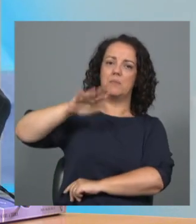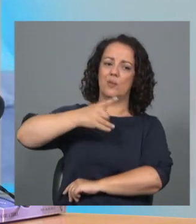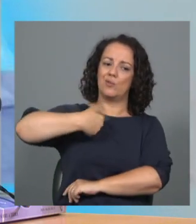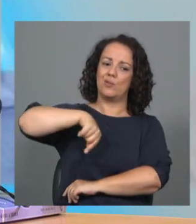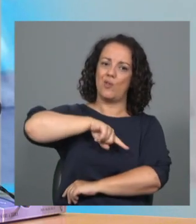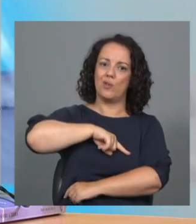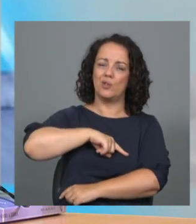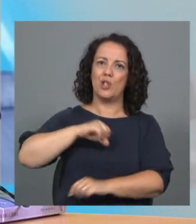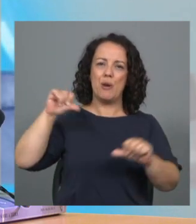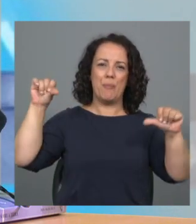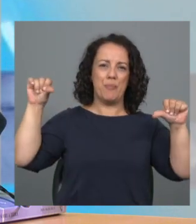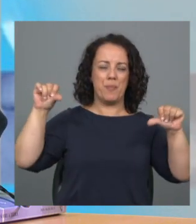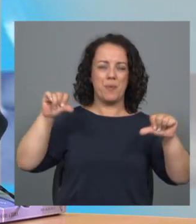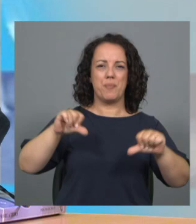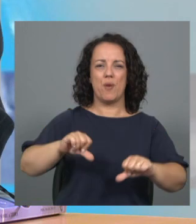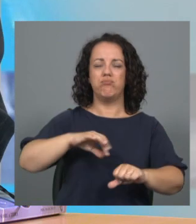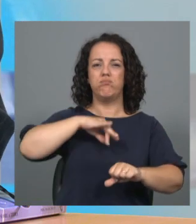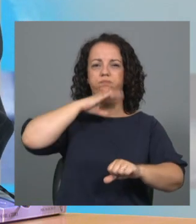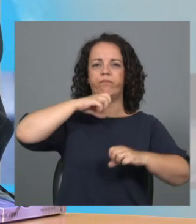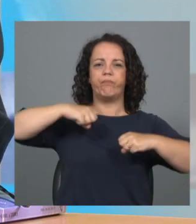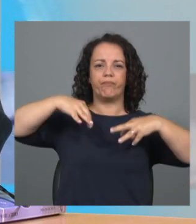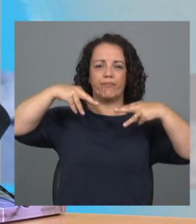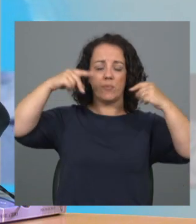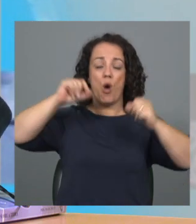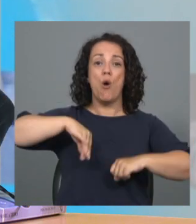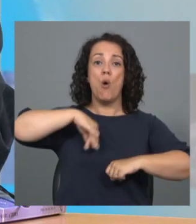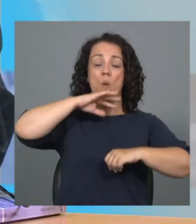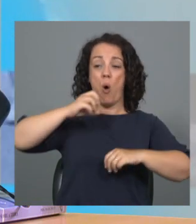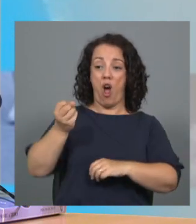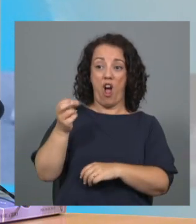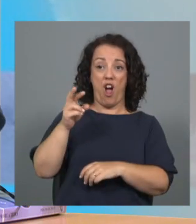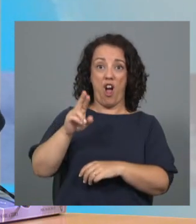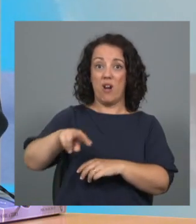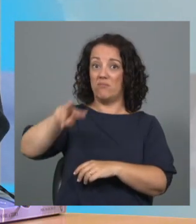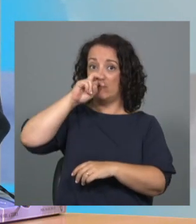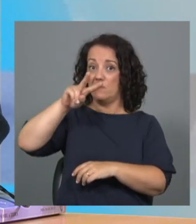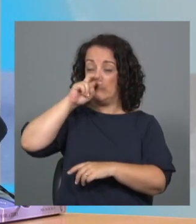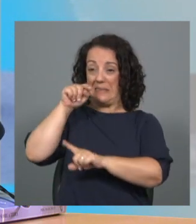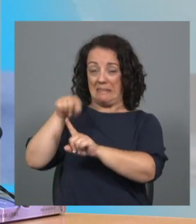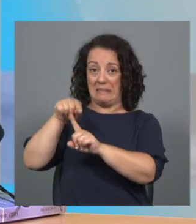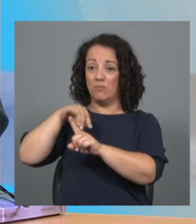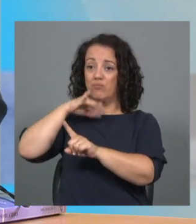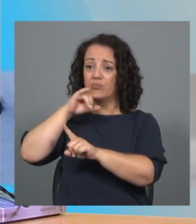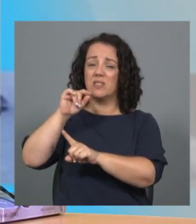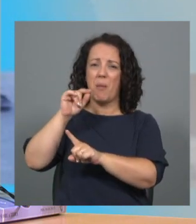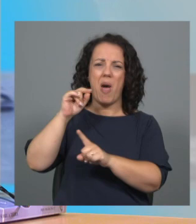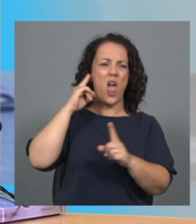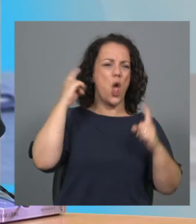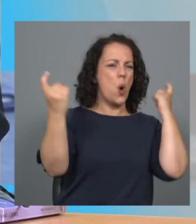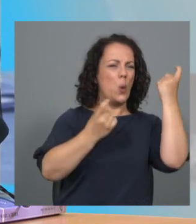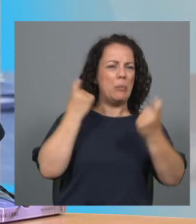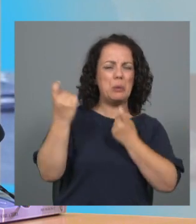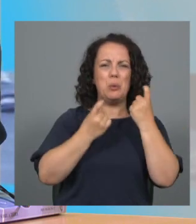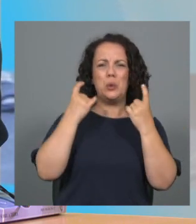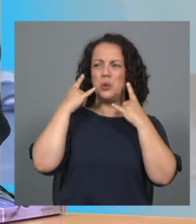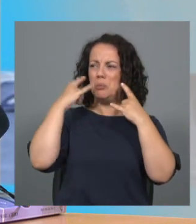vez mais poluídos, que se não é pelos óxidos que respiramos, é pelos ruídos que ouvimos, e